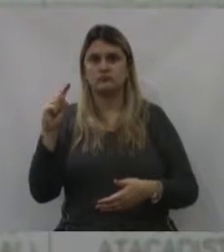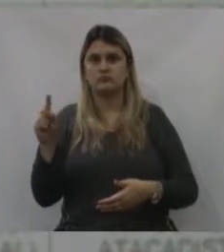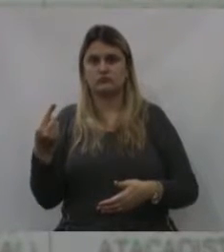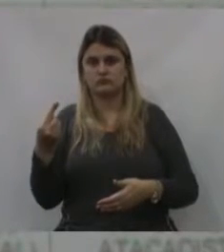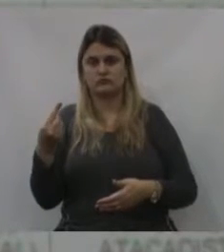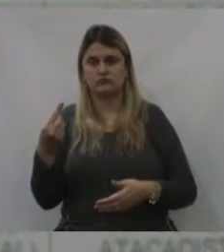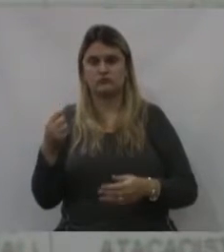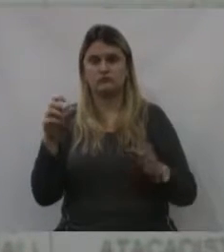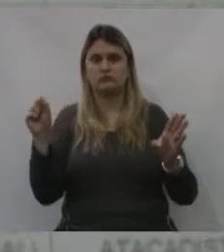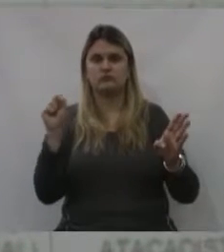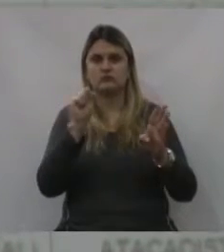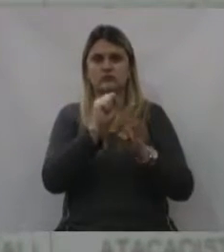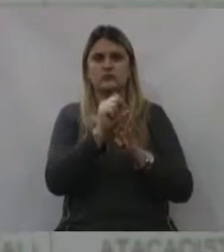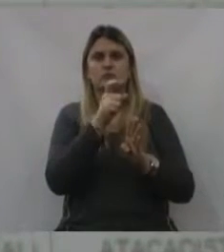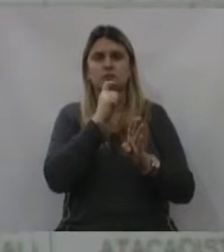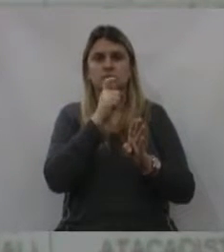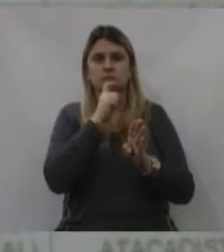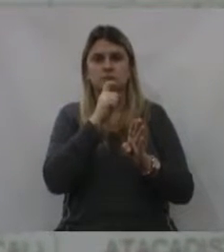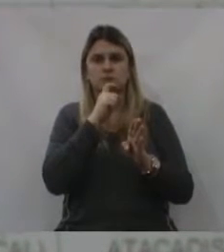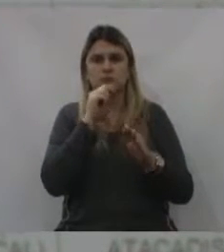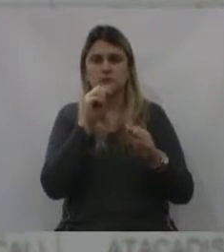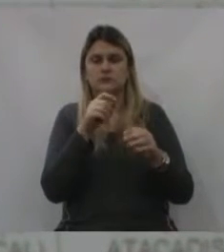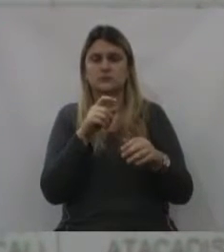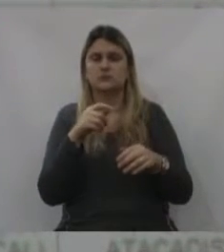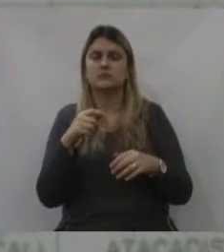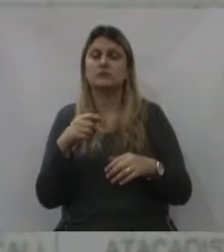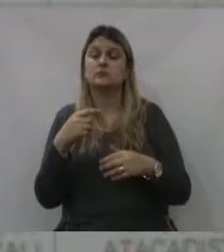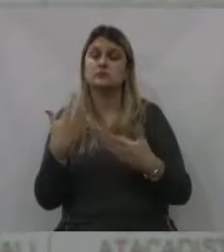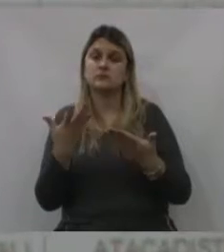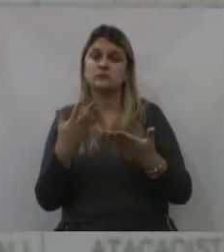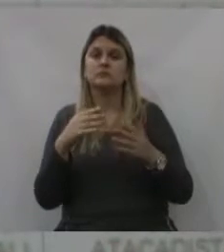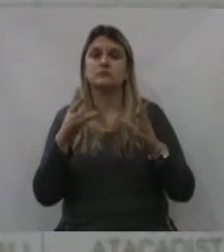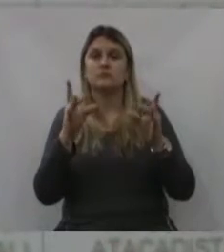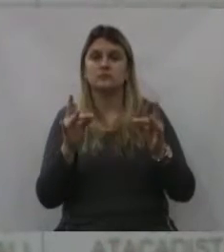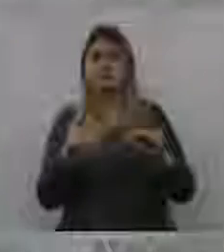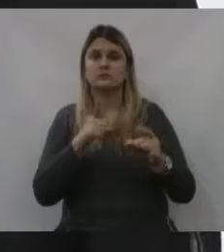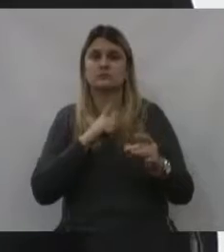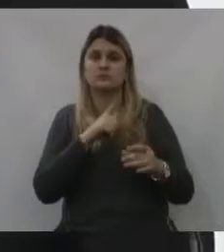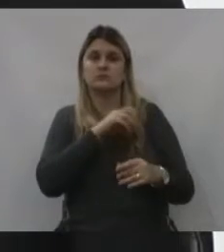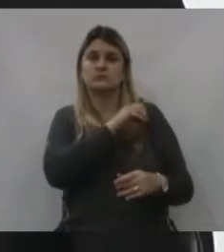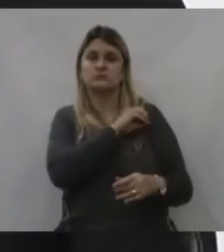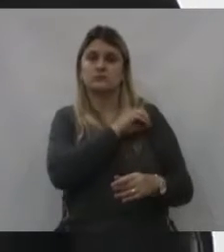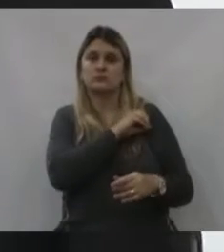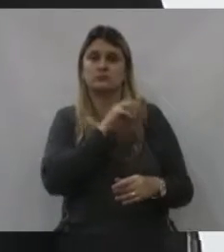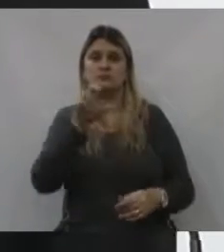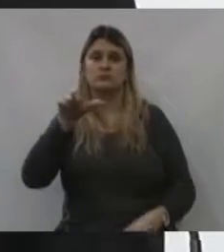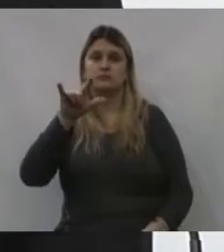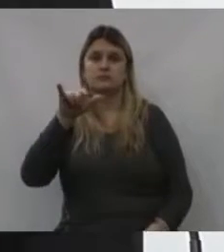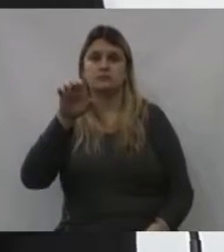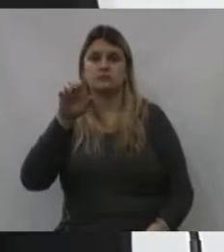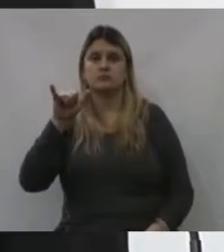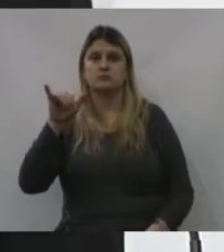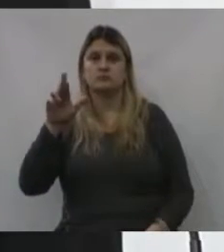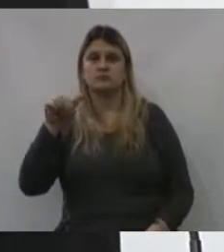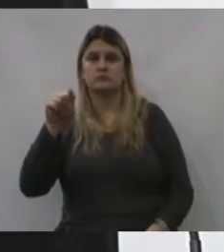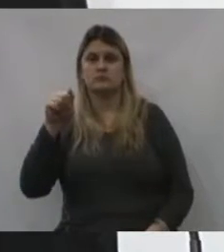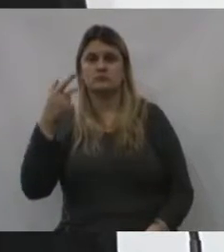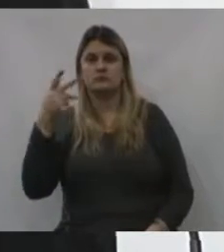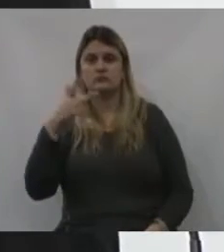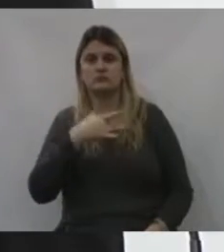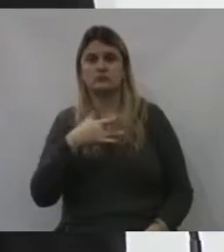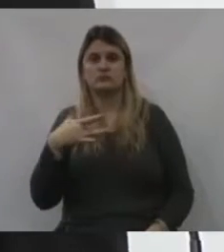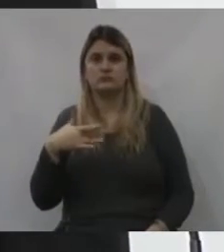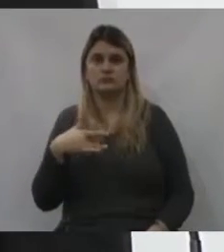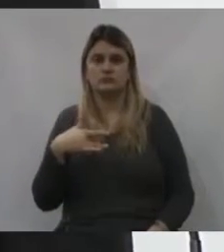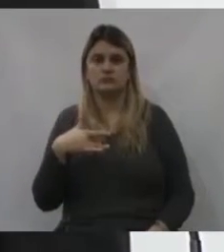torno de 48 mil, uma câmara de congelamento e uma de resfriamento. E nessa relação, existe um número elevado de lixeiras que